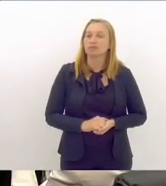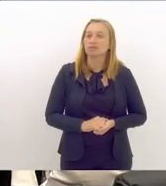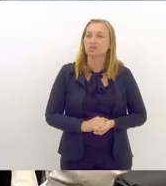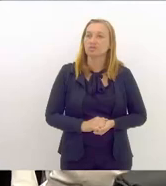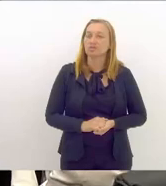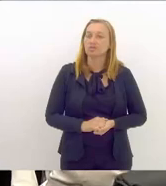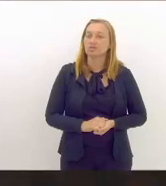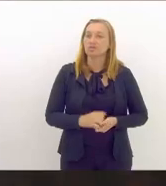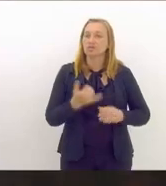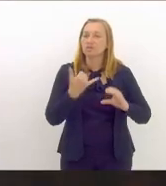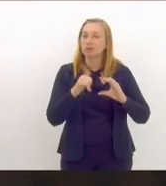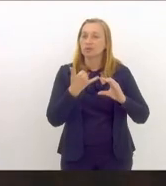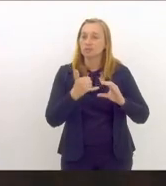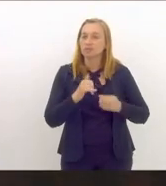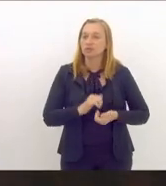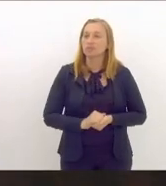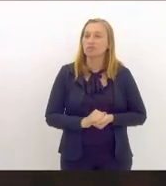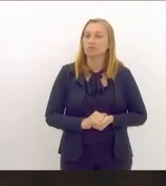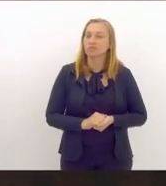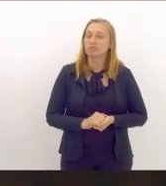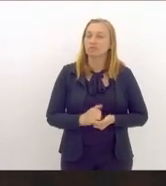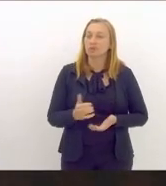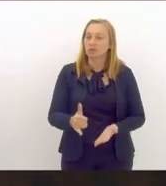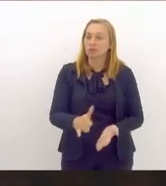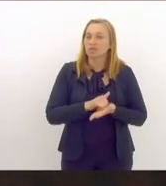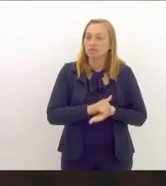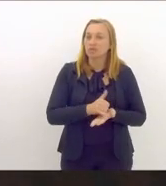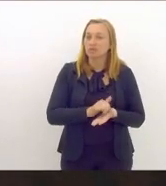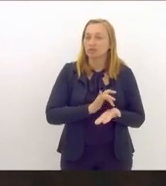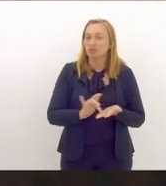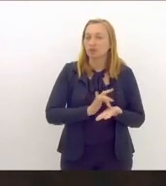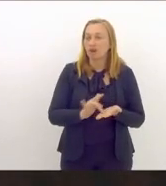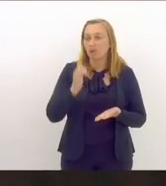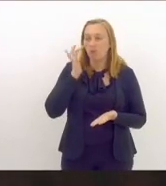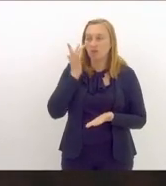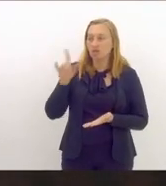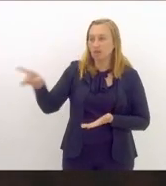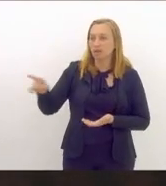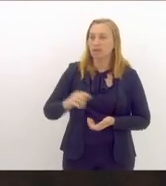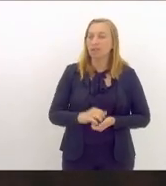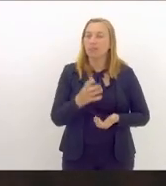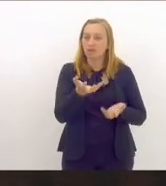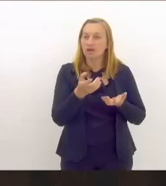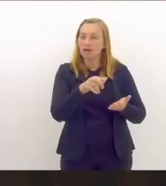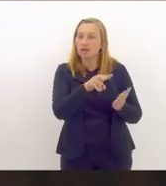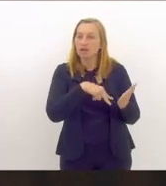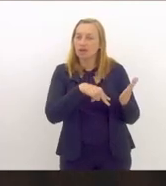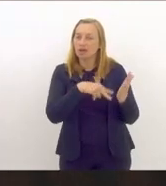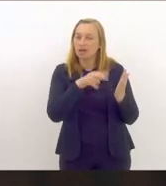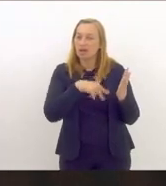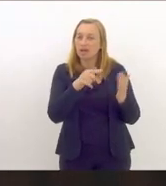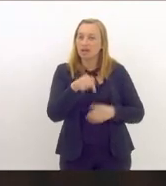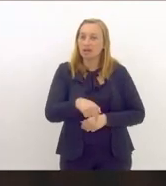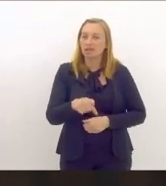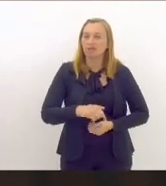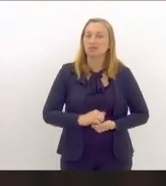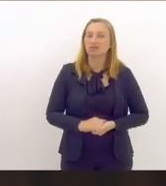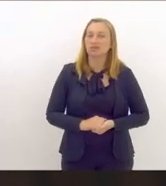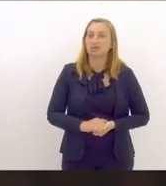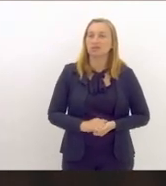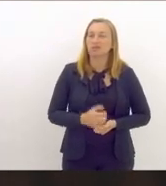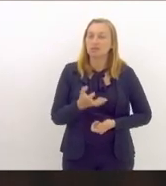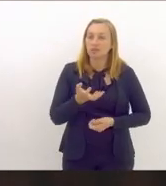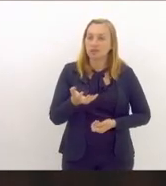um zap. Tem que pegar meu celular, eu acho que eu fico lá. Que eu quero ler aqui. E eu queria